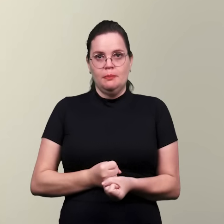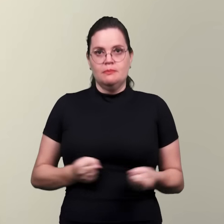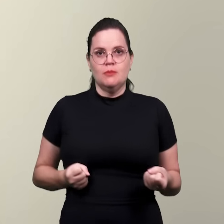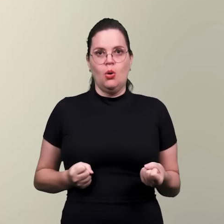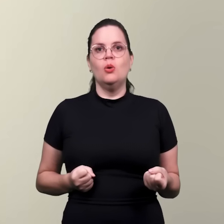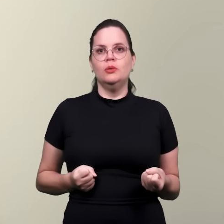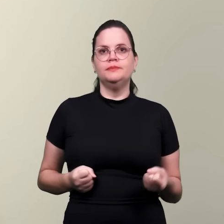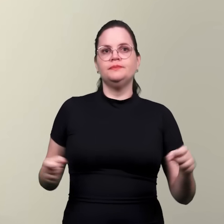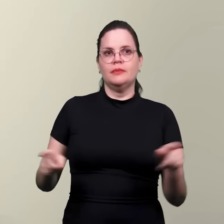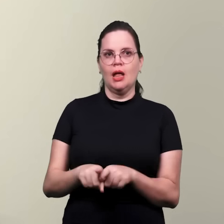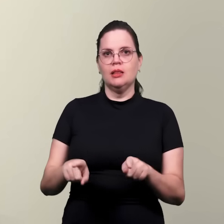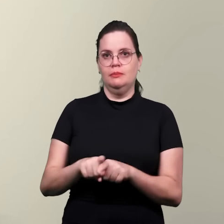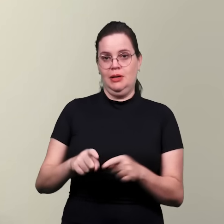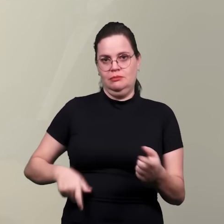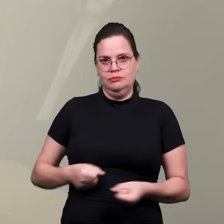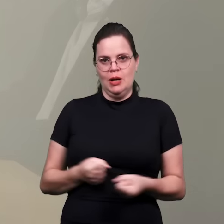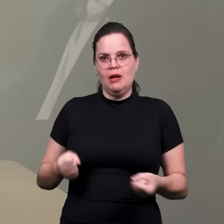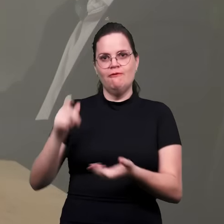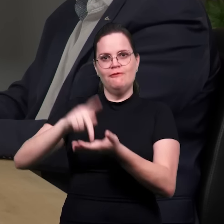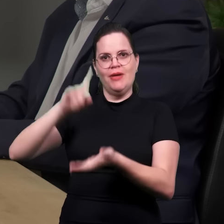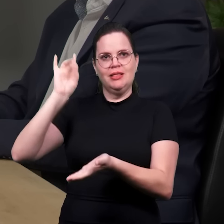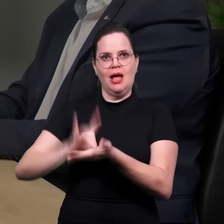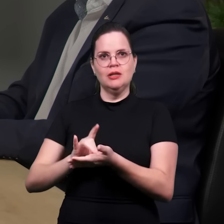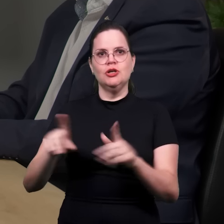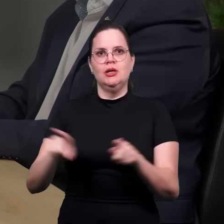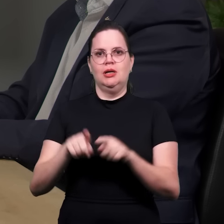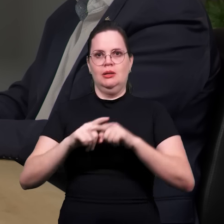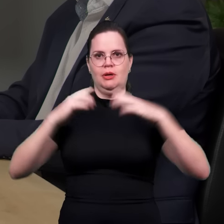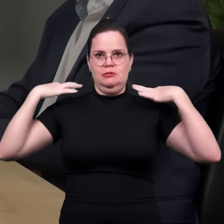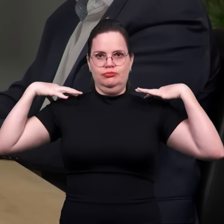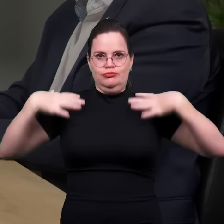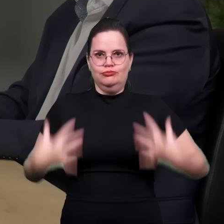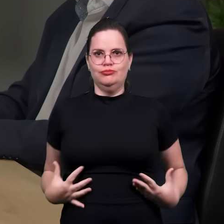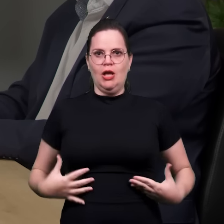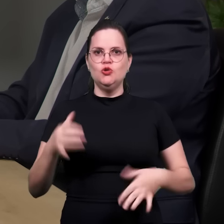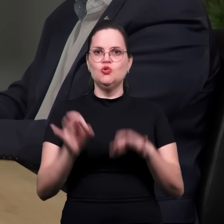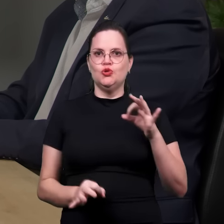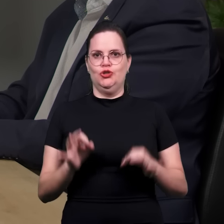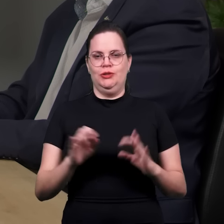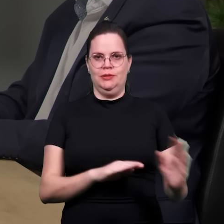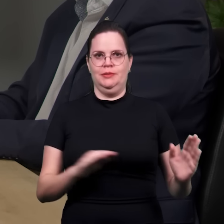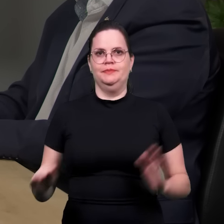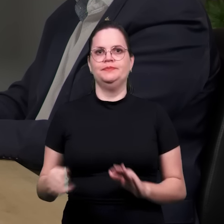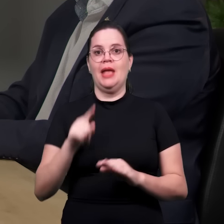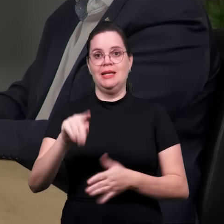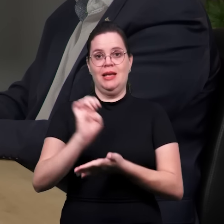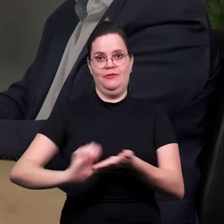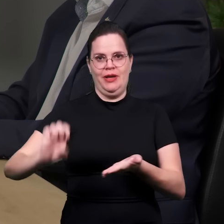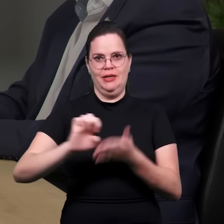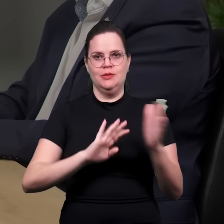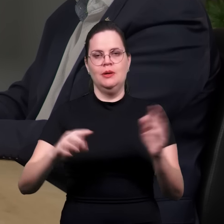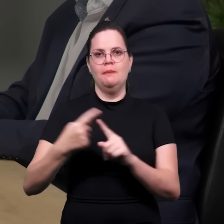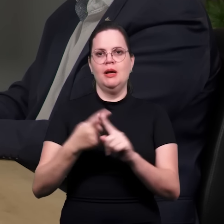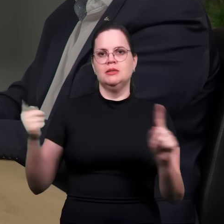vestido a couraça da justiça. Lá na saída, no momento da última praga, Deus anunciou, acho que a gente